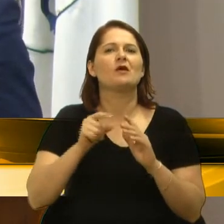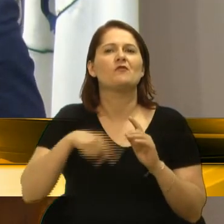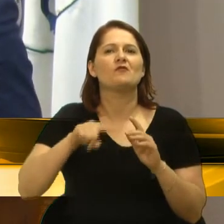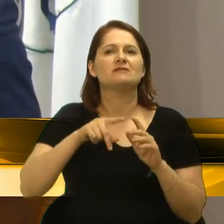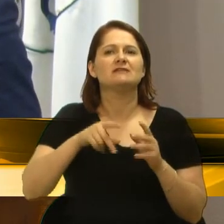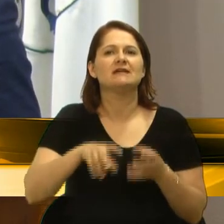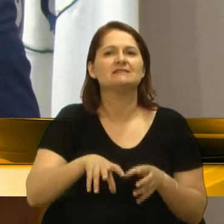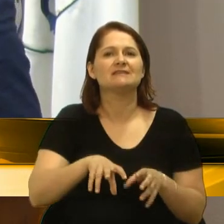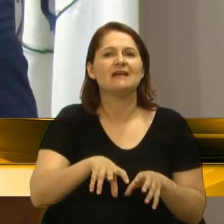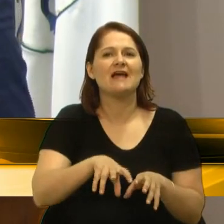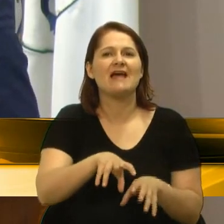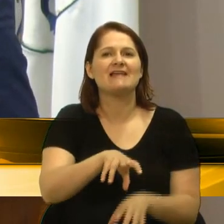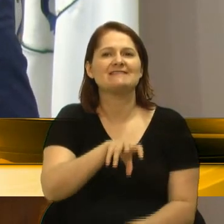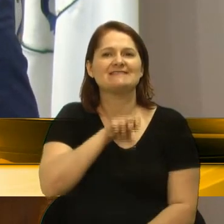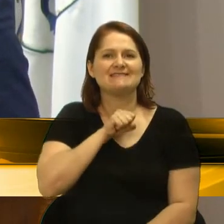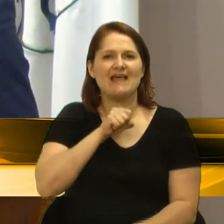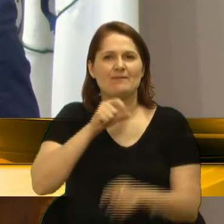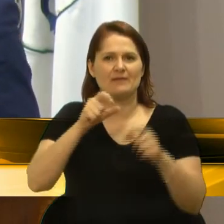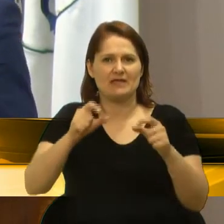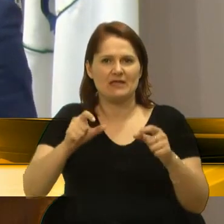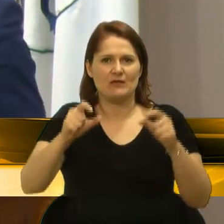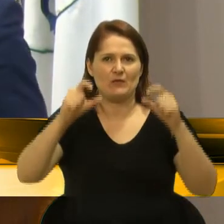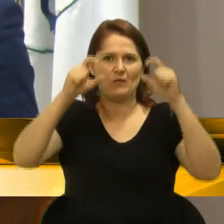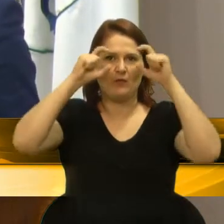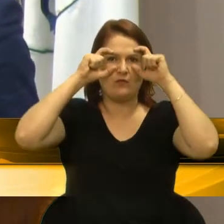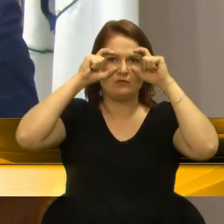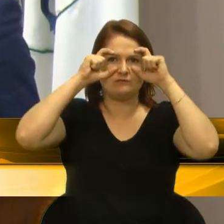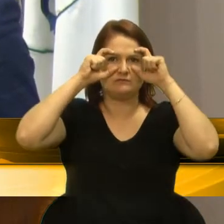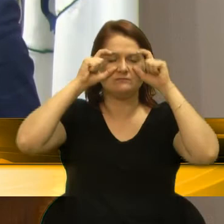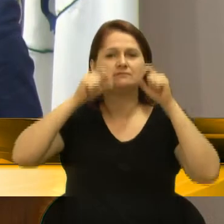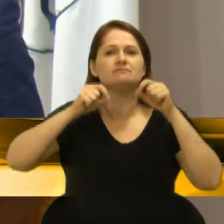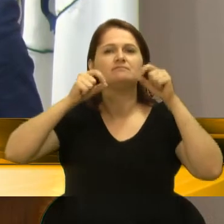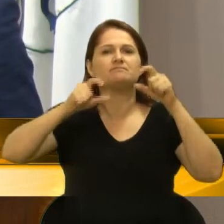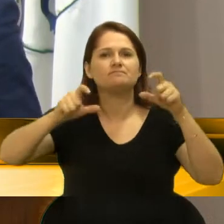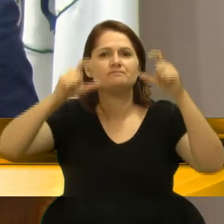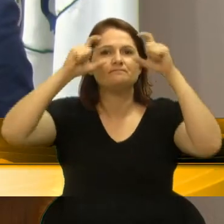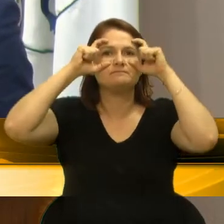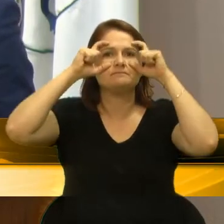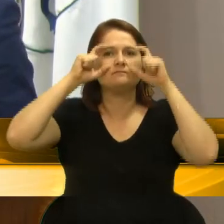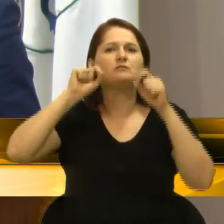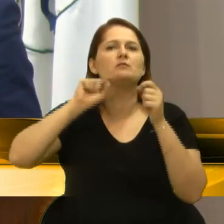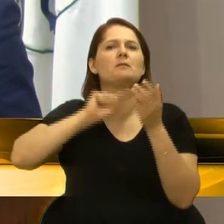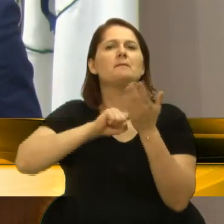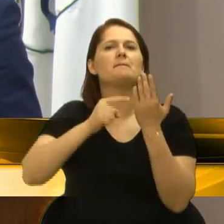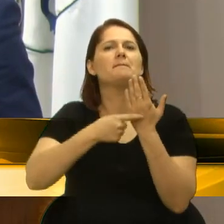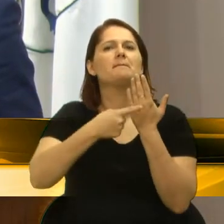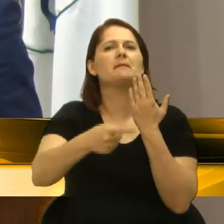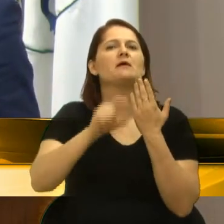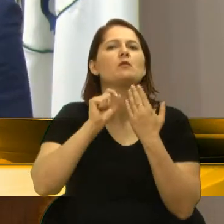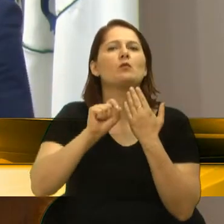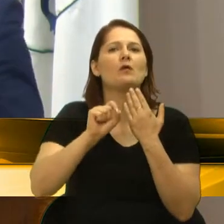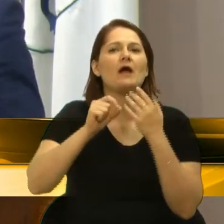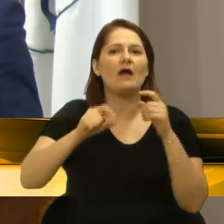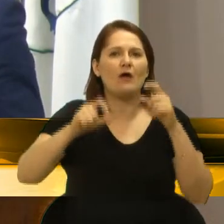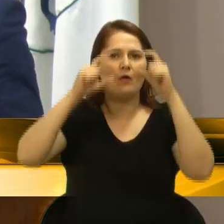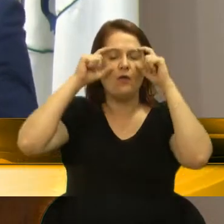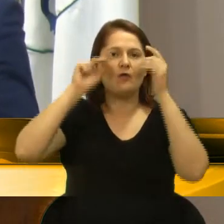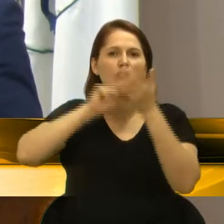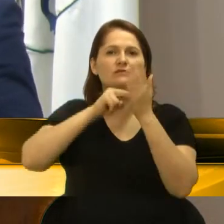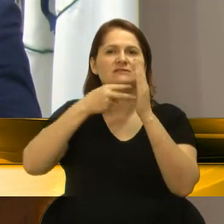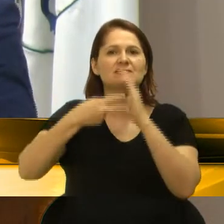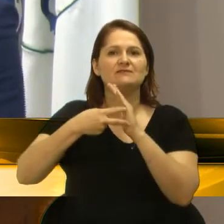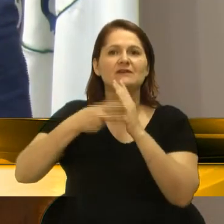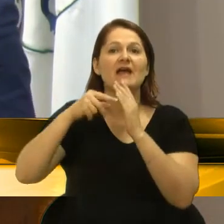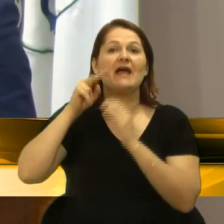passar a ver com outros olhos, os olhos das pessoas que depositaram a confiança do voto em vocês. Vocês não passam mais a ver o mundo com